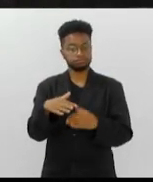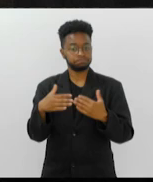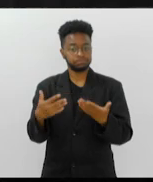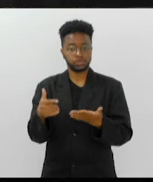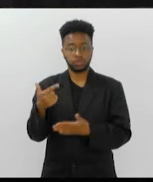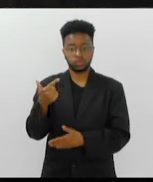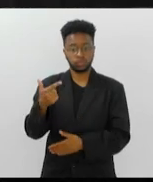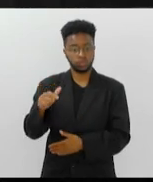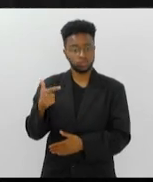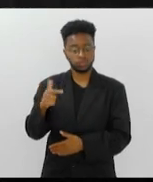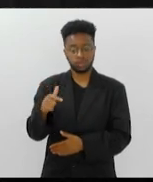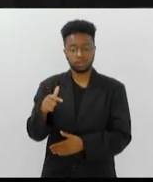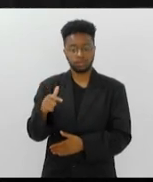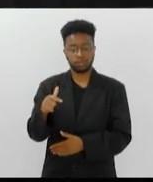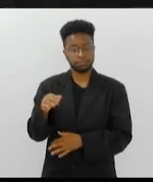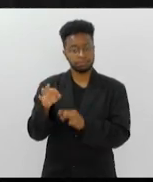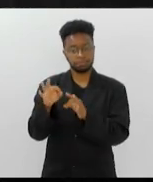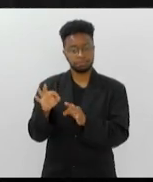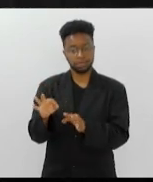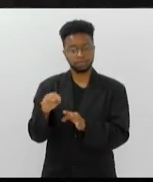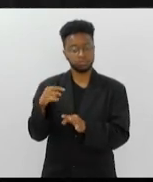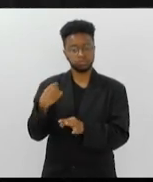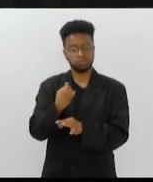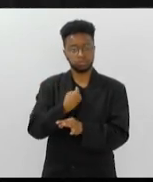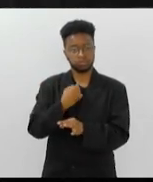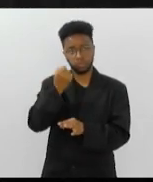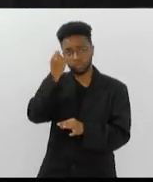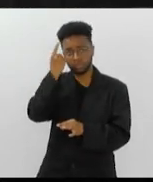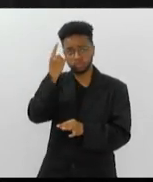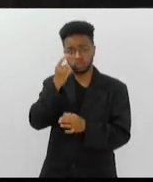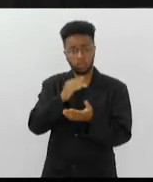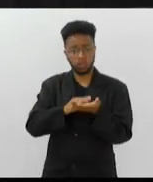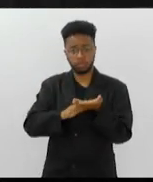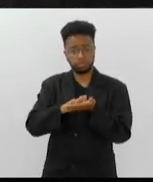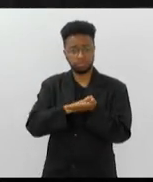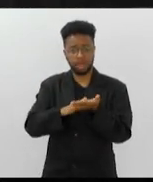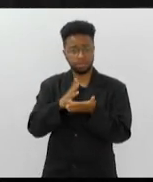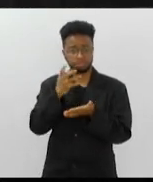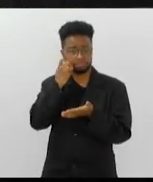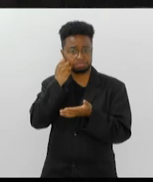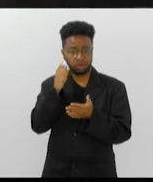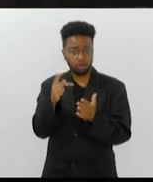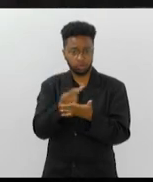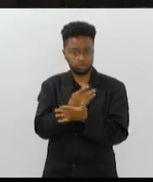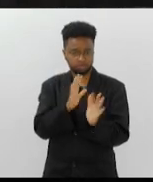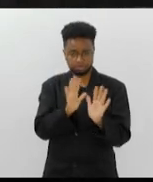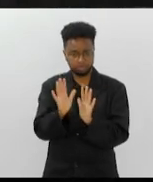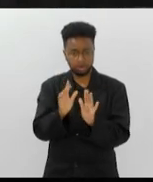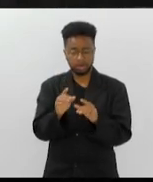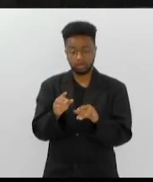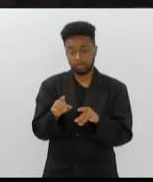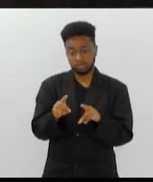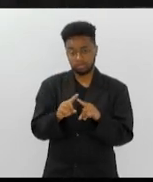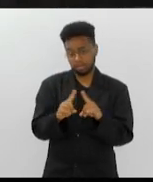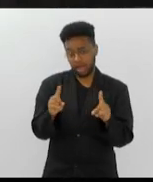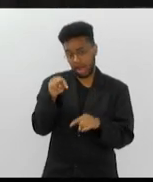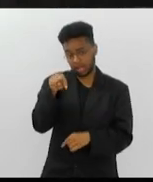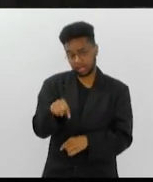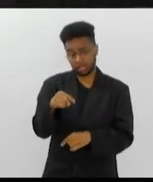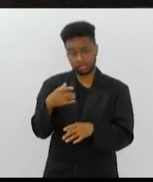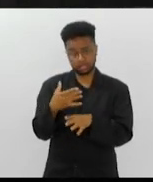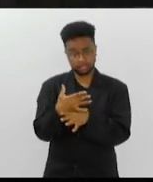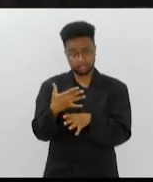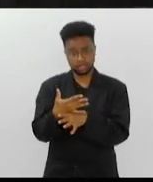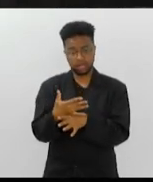tivemos efetivamente conhecimento de nenhum tipo de constrangimento, pelo menos aqui, na nossa